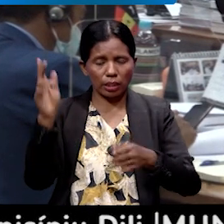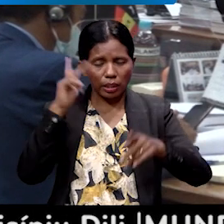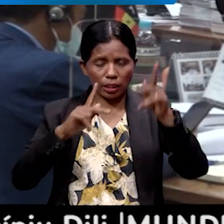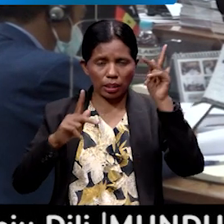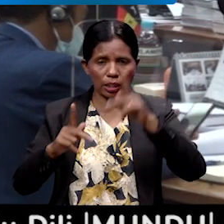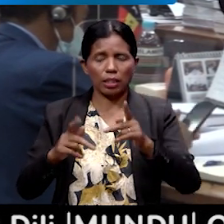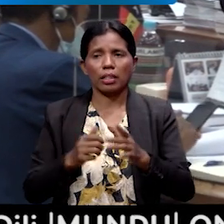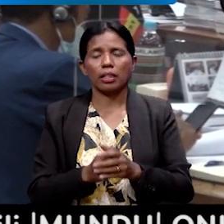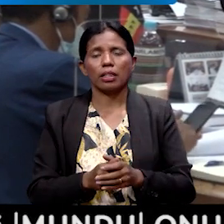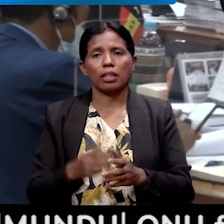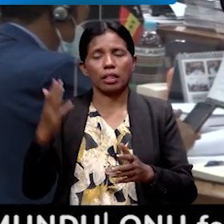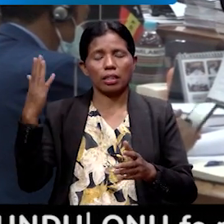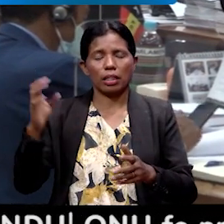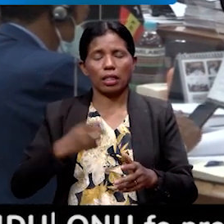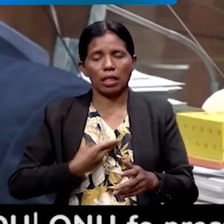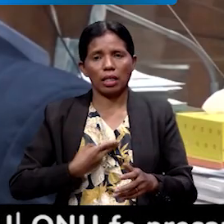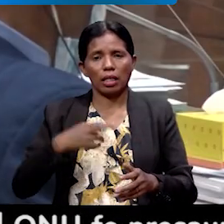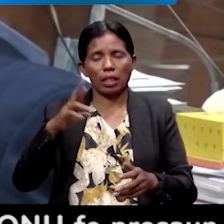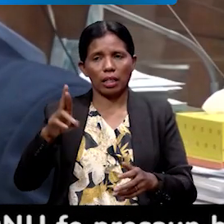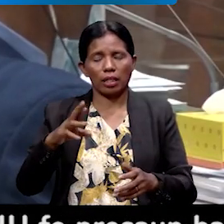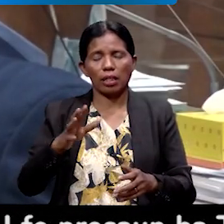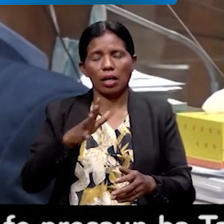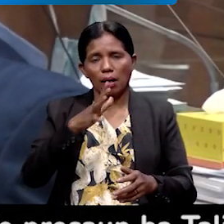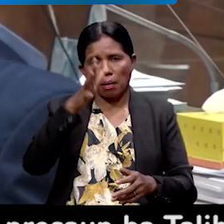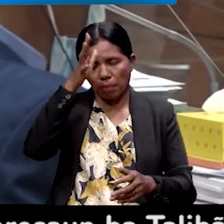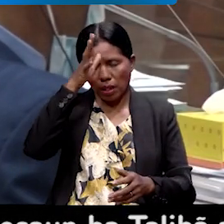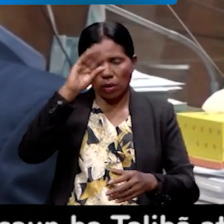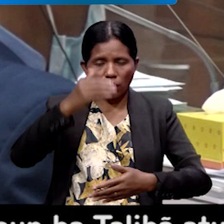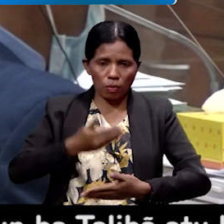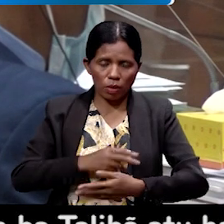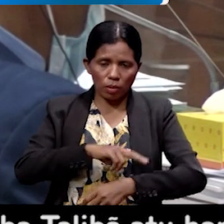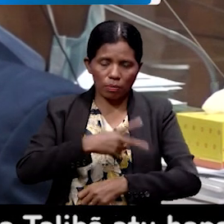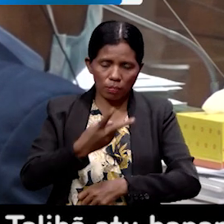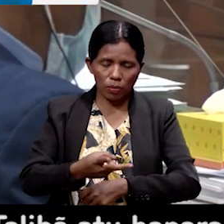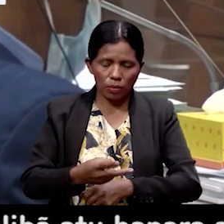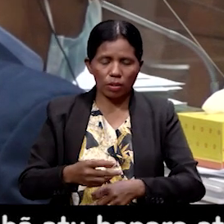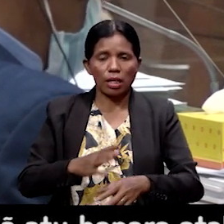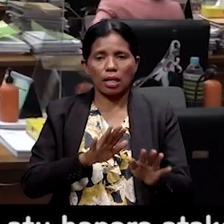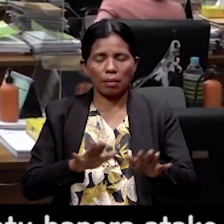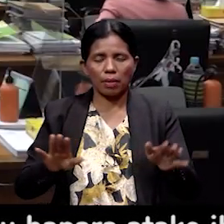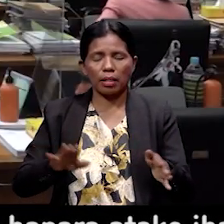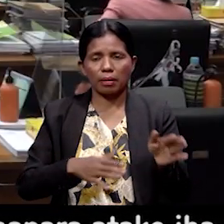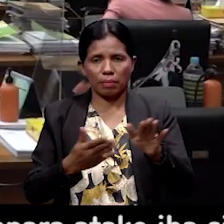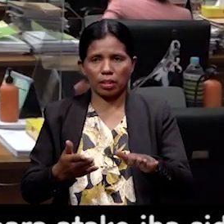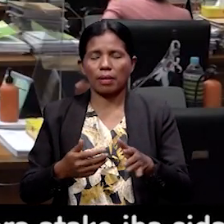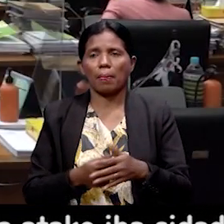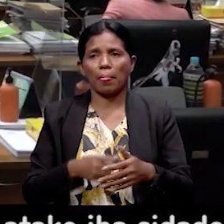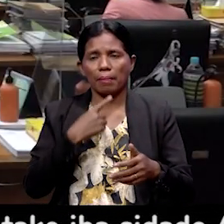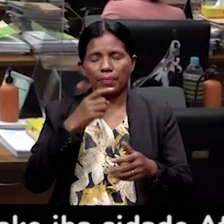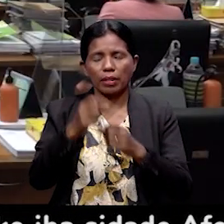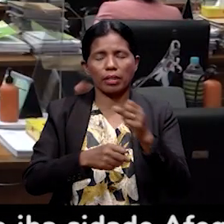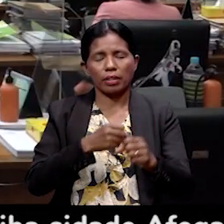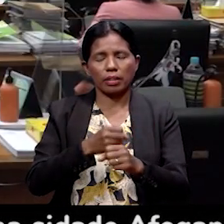tráfego acontece a hera envolve amang no ang monu nebe resulta o ang matefatin. Nunemos ia tinen ring rua sanur